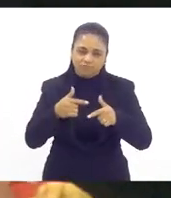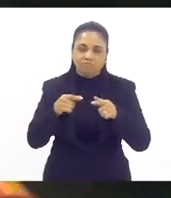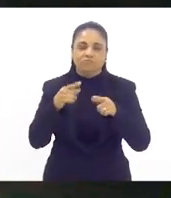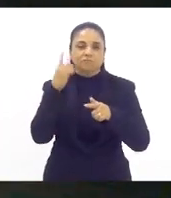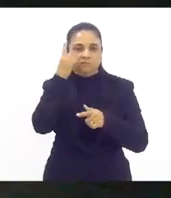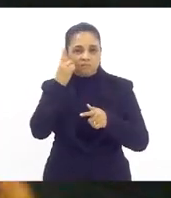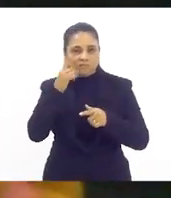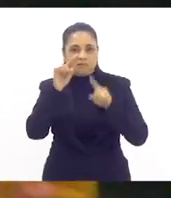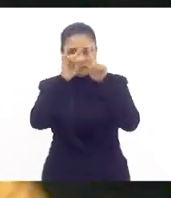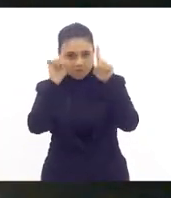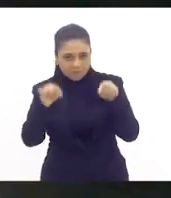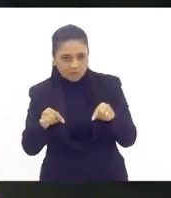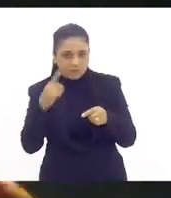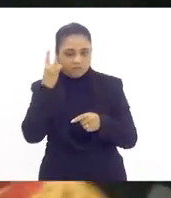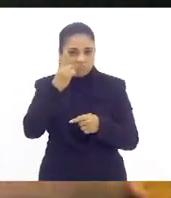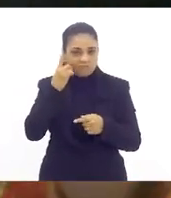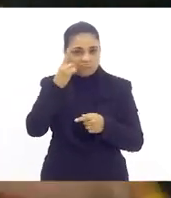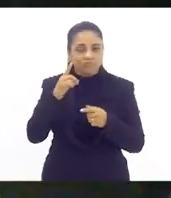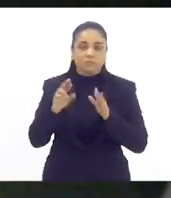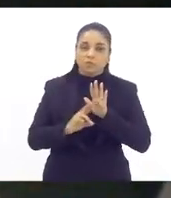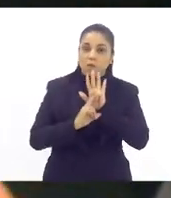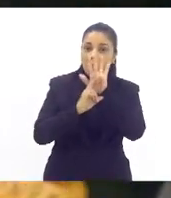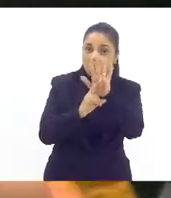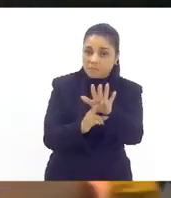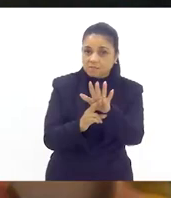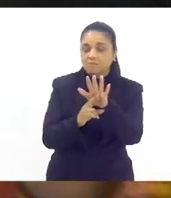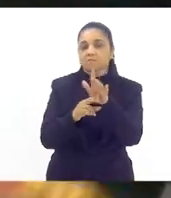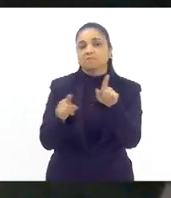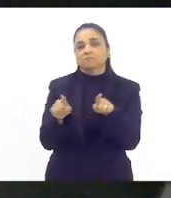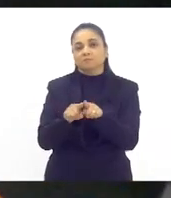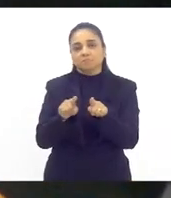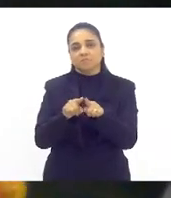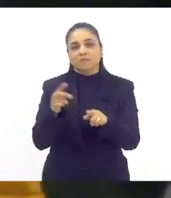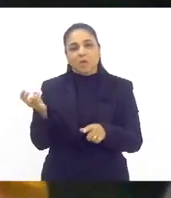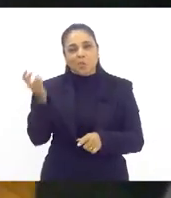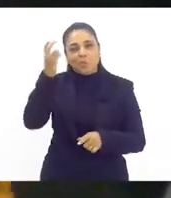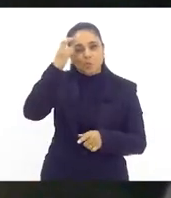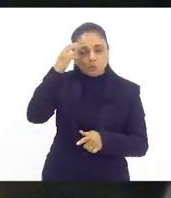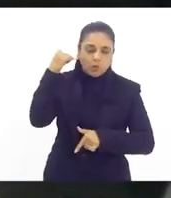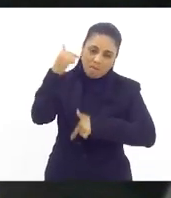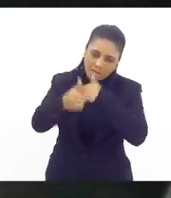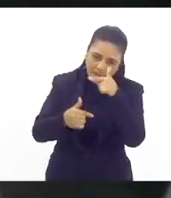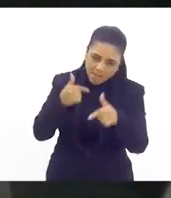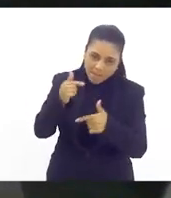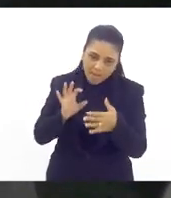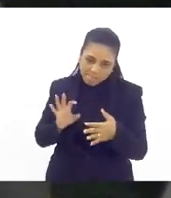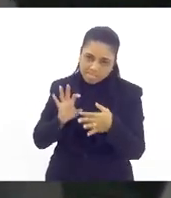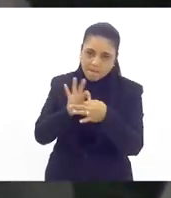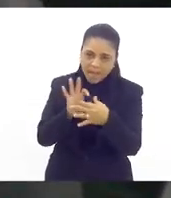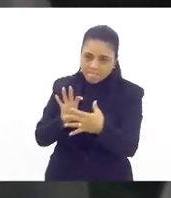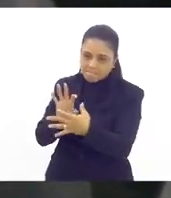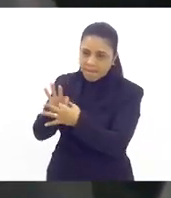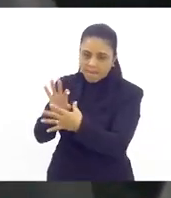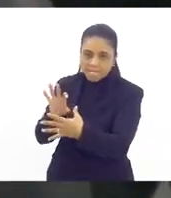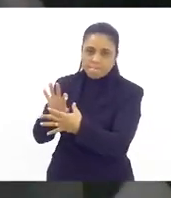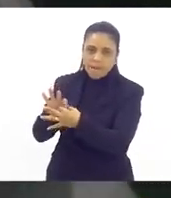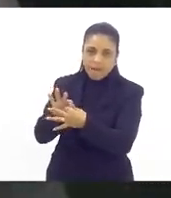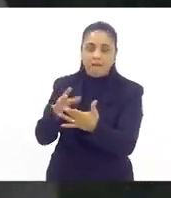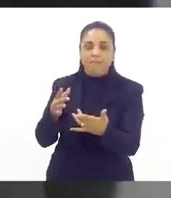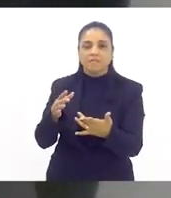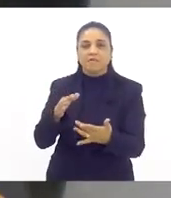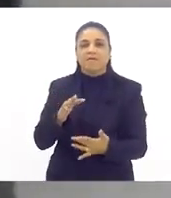isso acontecer aos militantes da cultura que junto com a gente engrossaram o caldo para que o fundo de Cultura fosse uma verdade